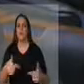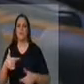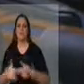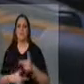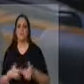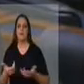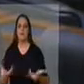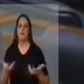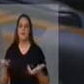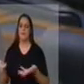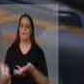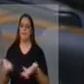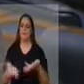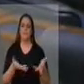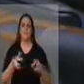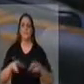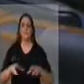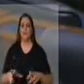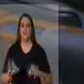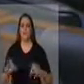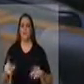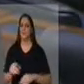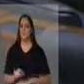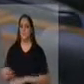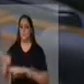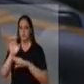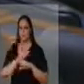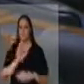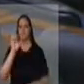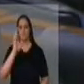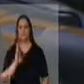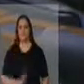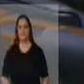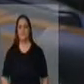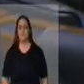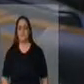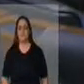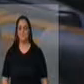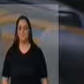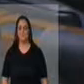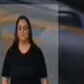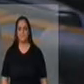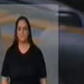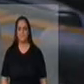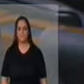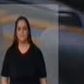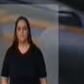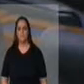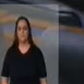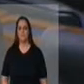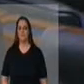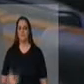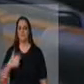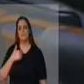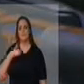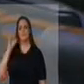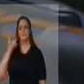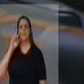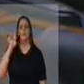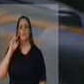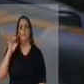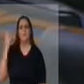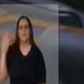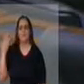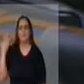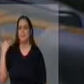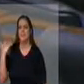realidade em todos os estados do nosso país. E lembrava de tantos pacientes que a